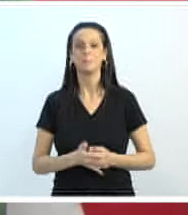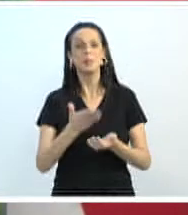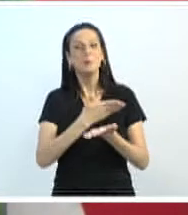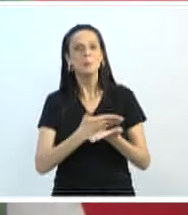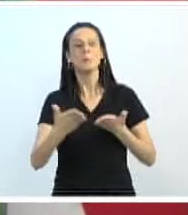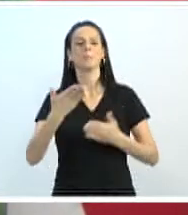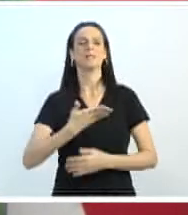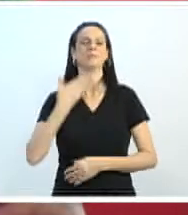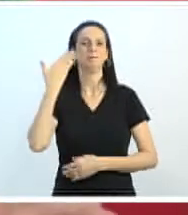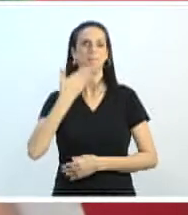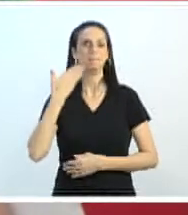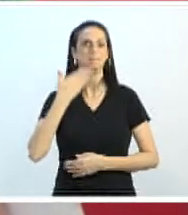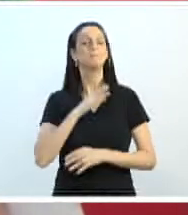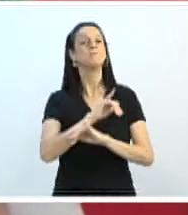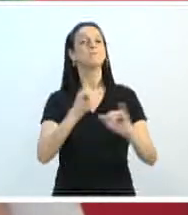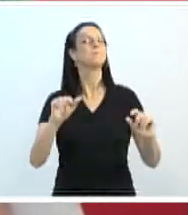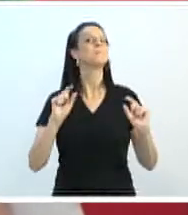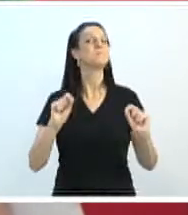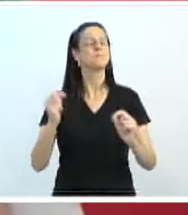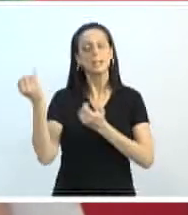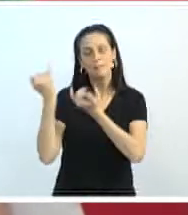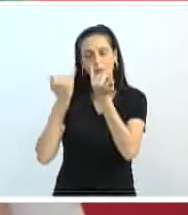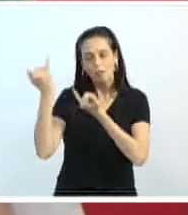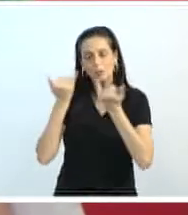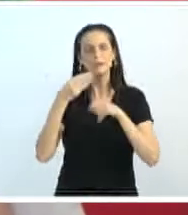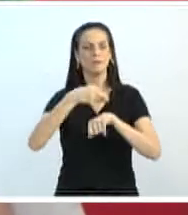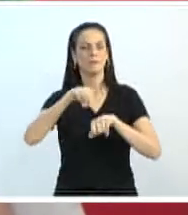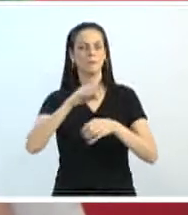o meu pronunciamento trazendo aqui algumas informações